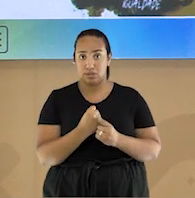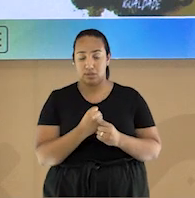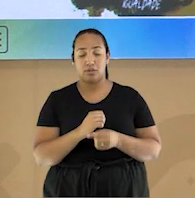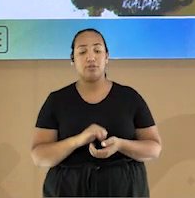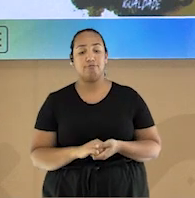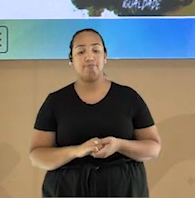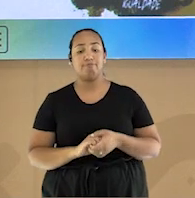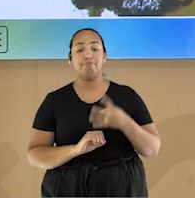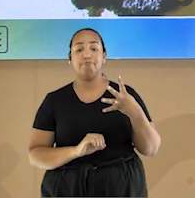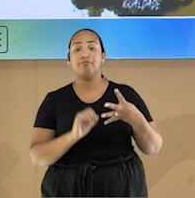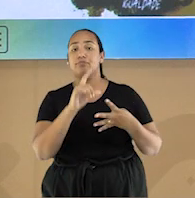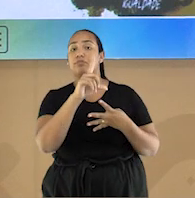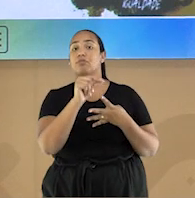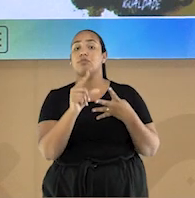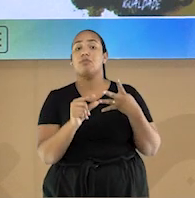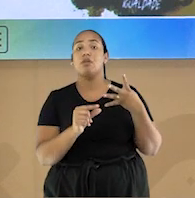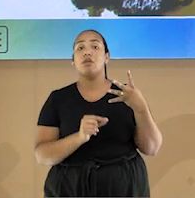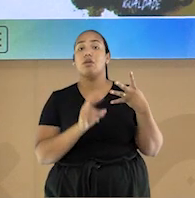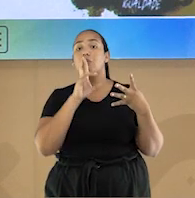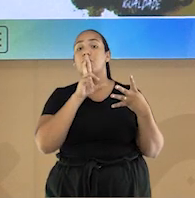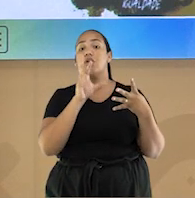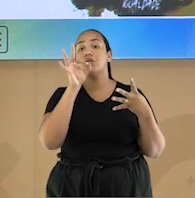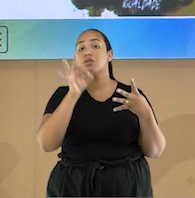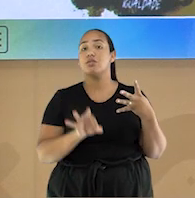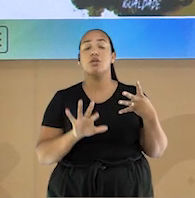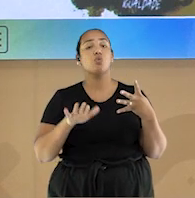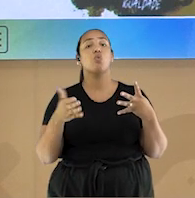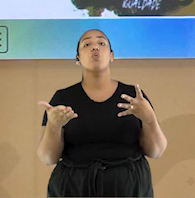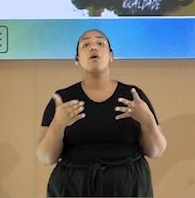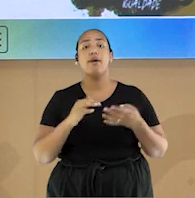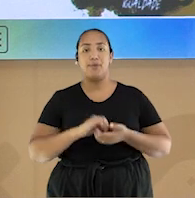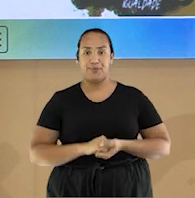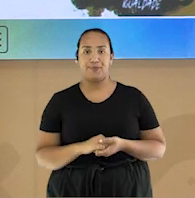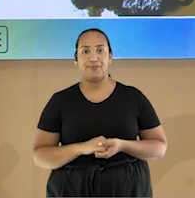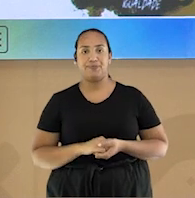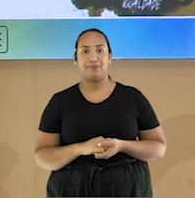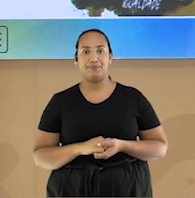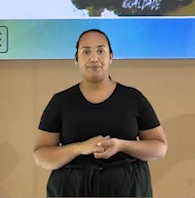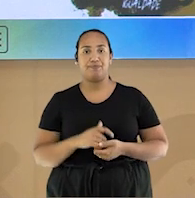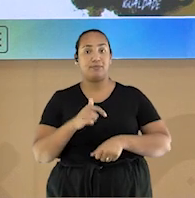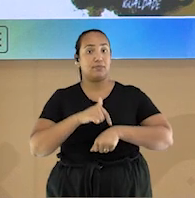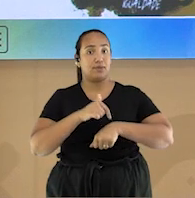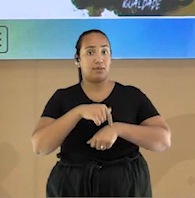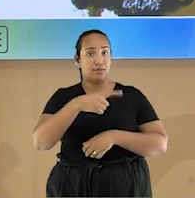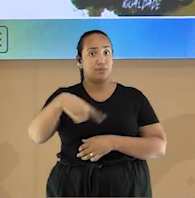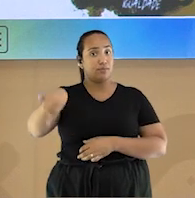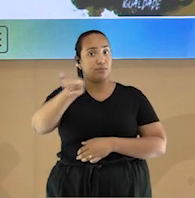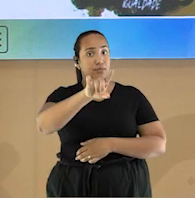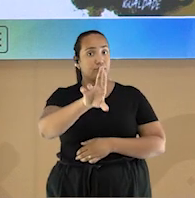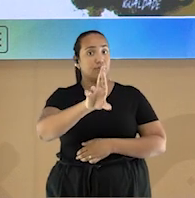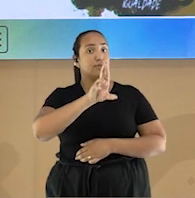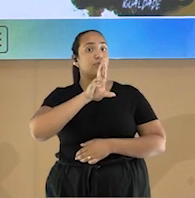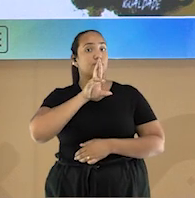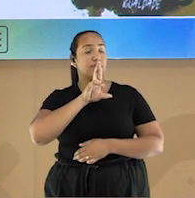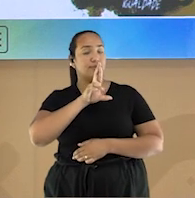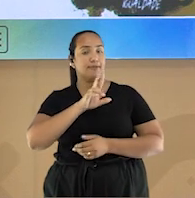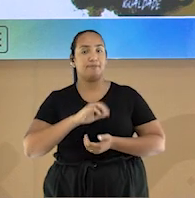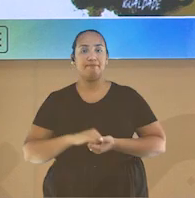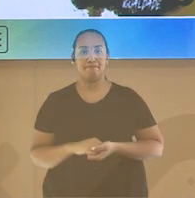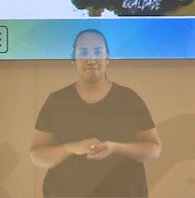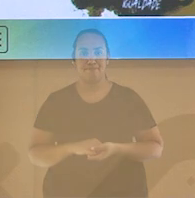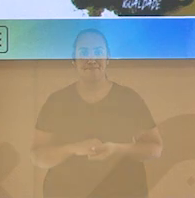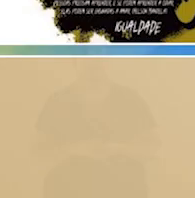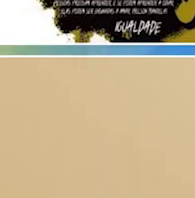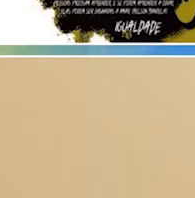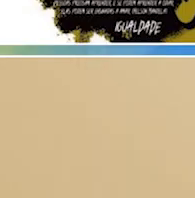20 de novembro, 13 de setembro ou 28 de agosto. E aí, qual dessas 4 datas você julga ser a